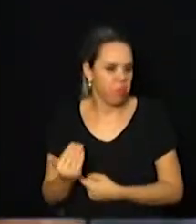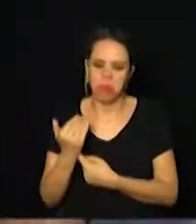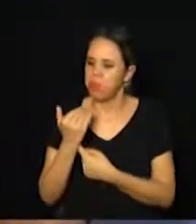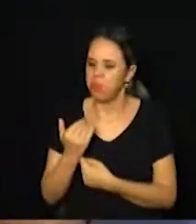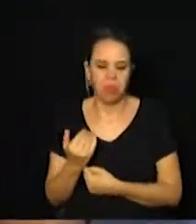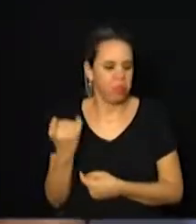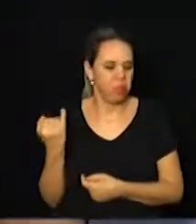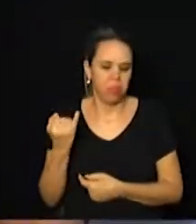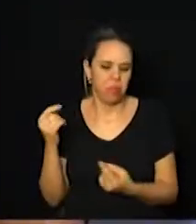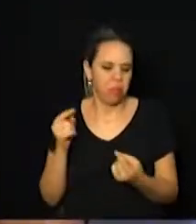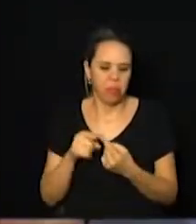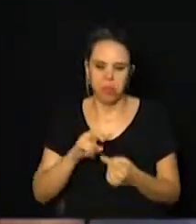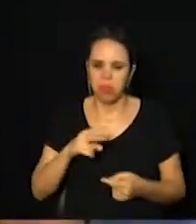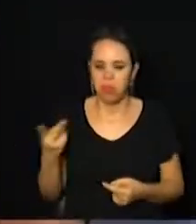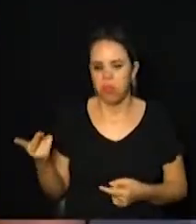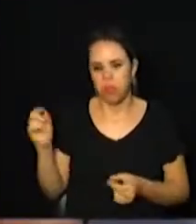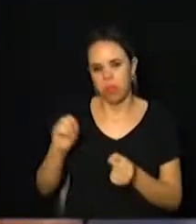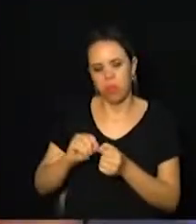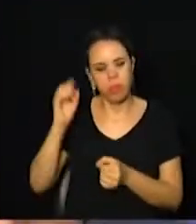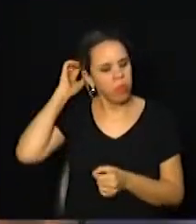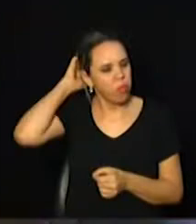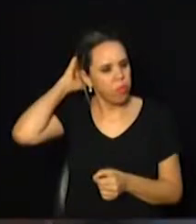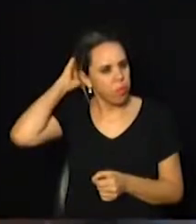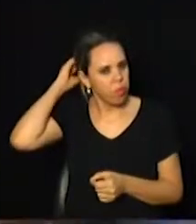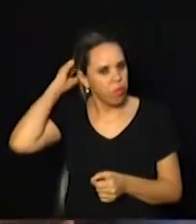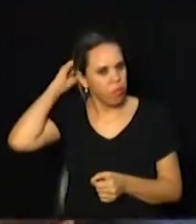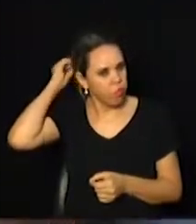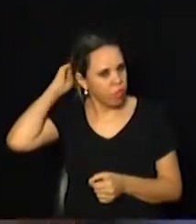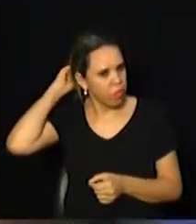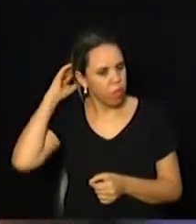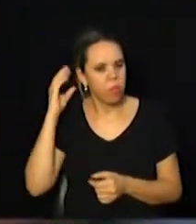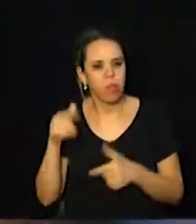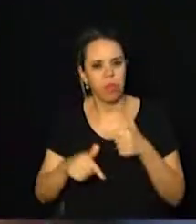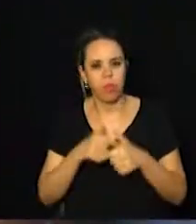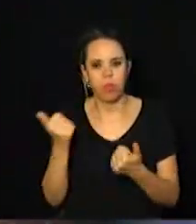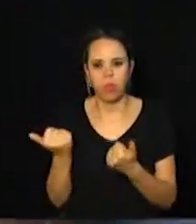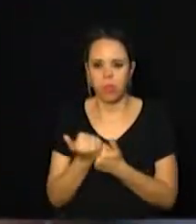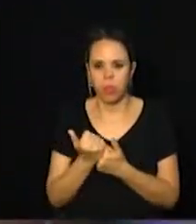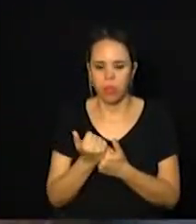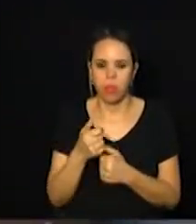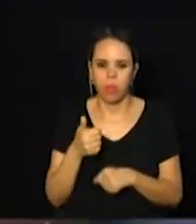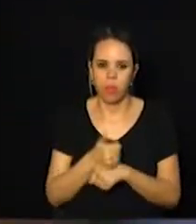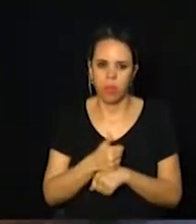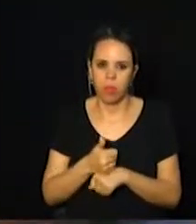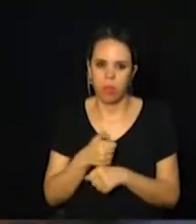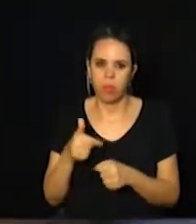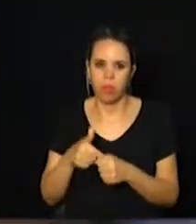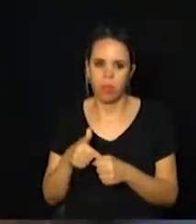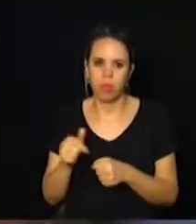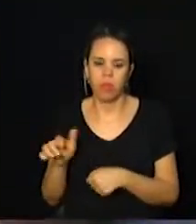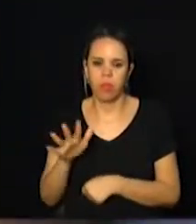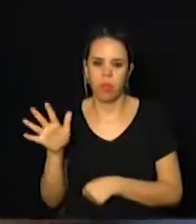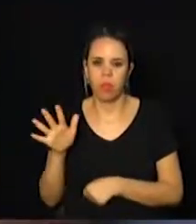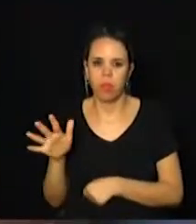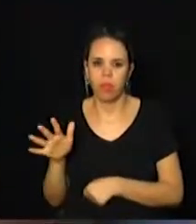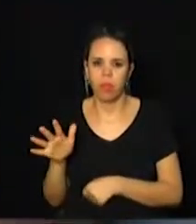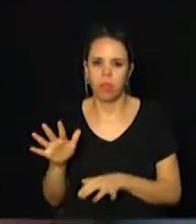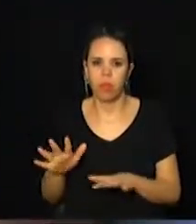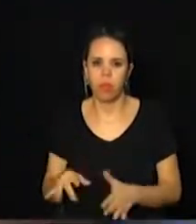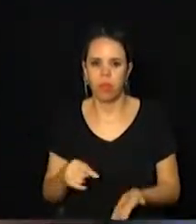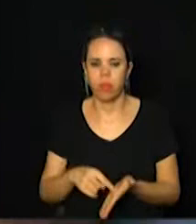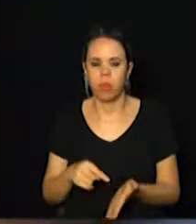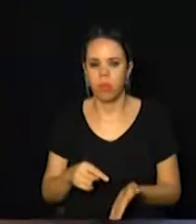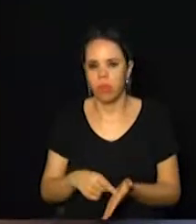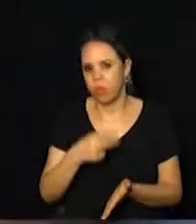de ponta ao contrário faz o usuário trabalhar no lugar assim e a gasolina muito mais caro que fica na